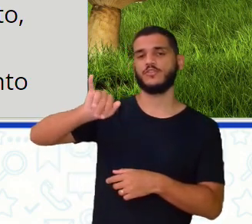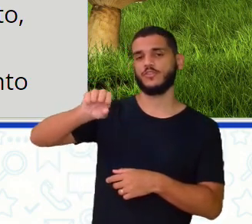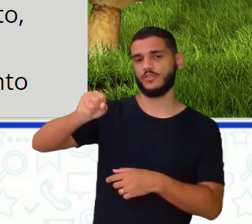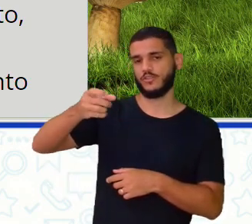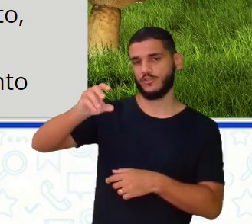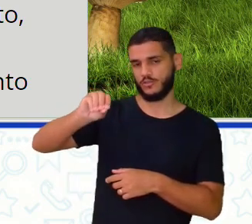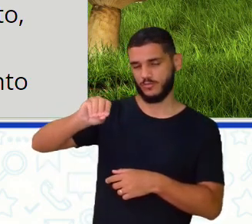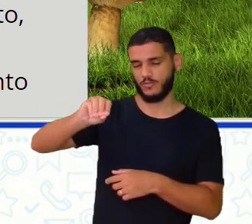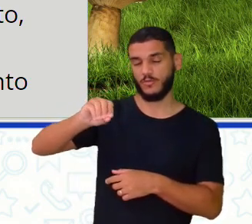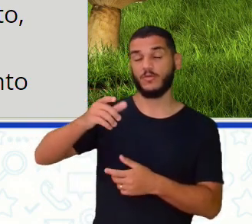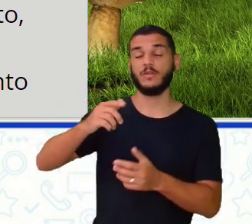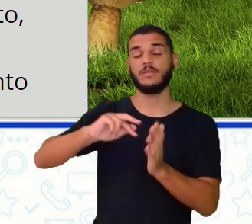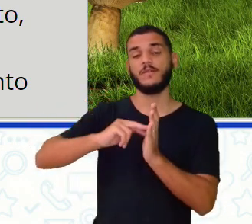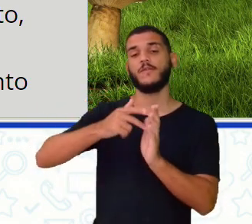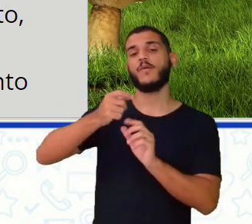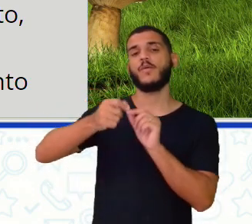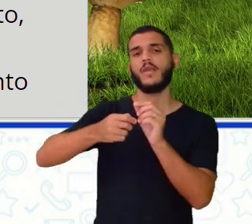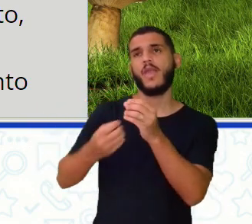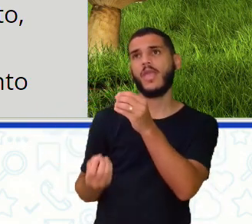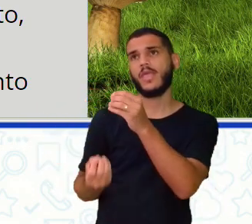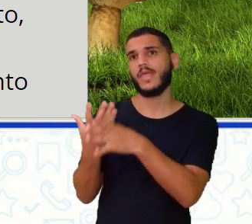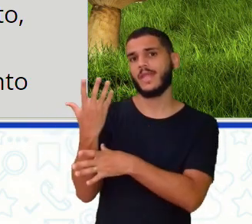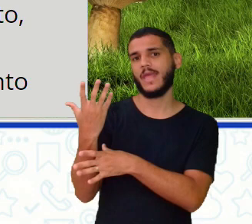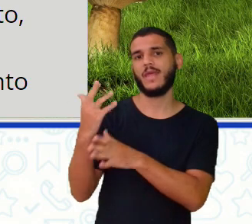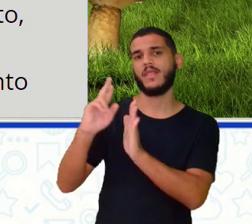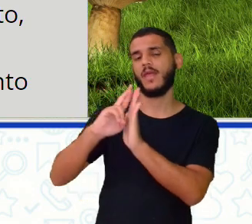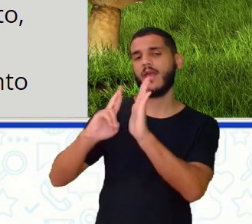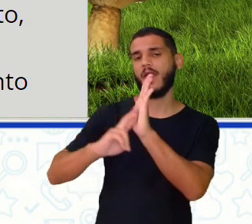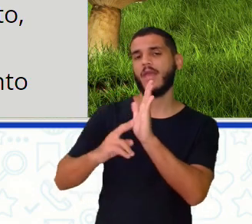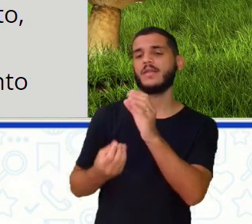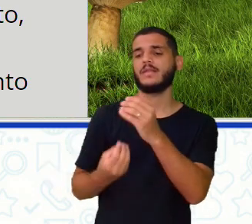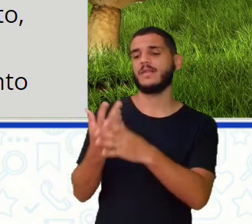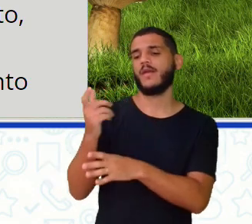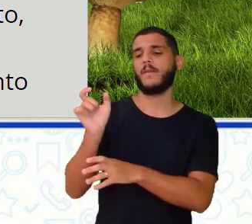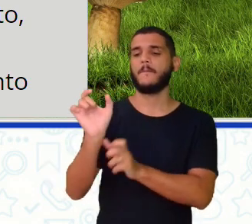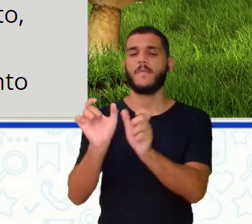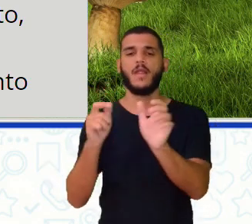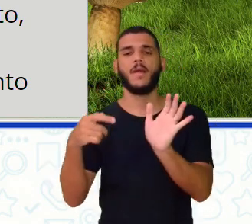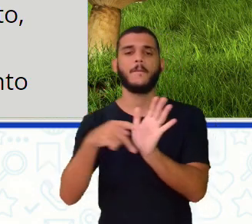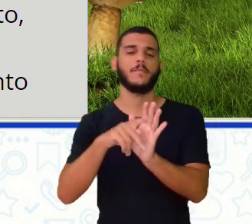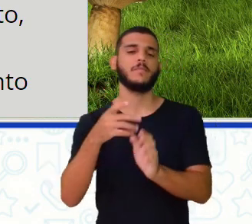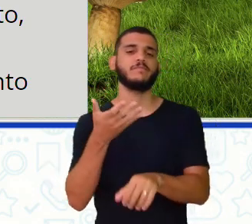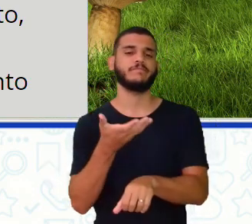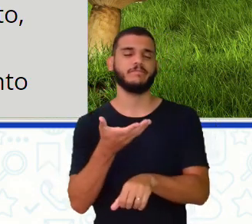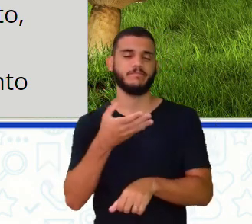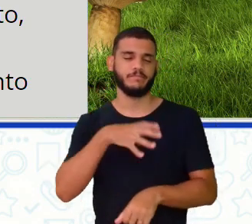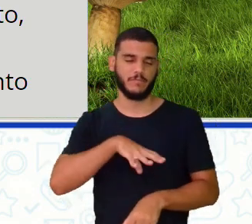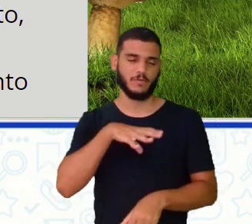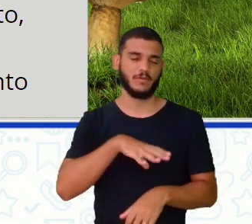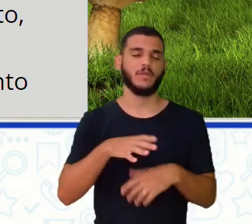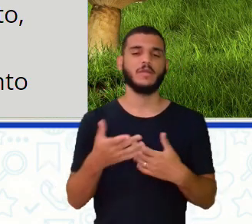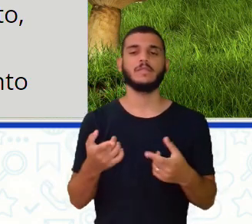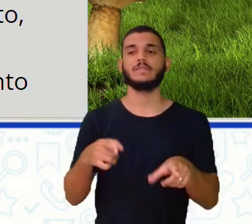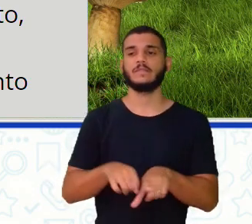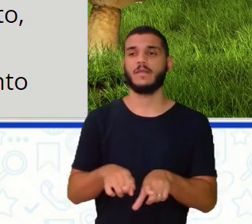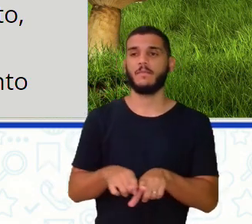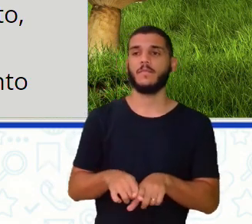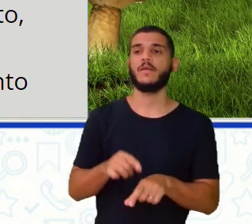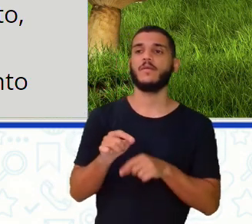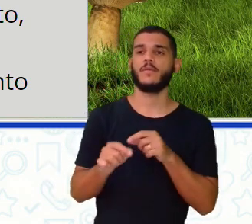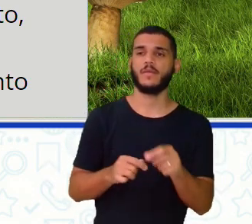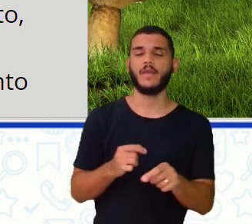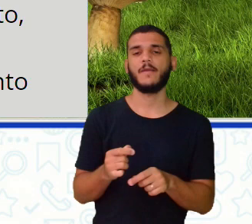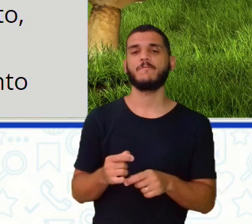com base em regras de informação de palavras da nossa língua, não é? Assim como encantar, não